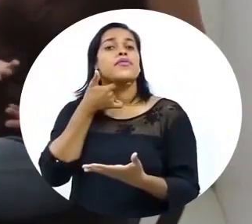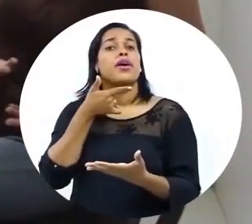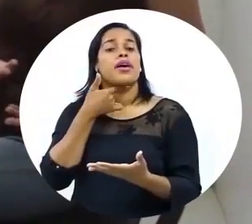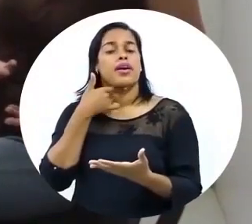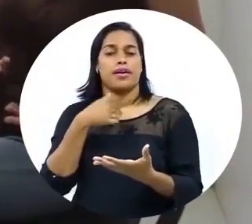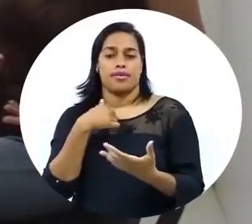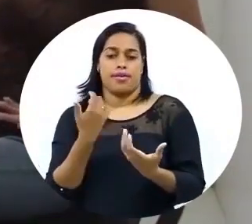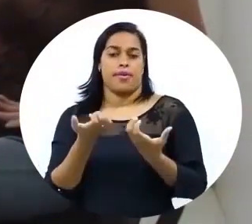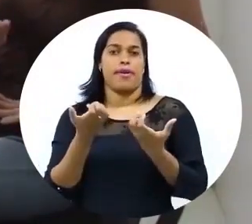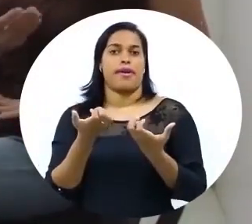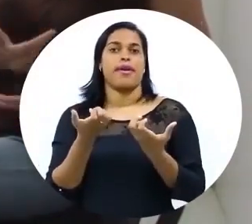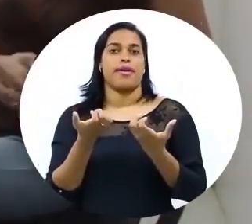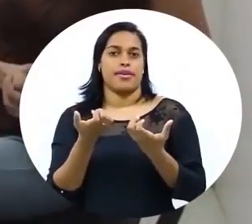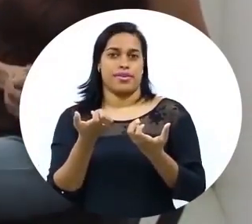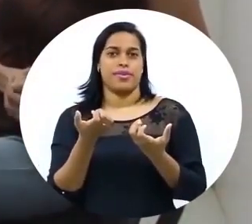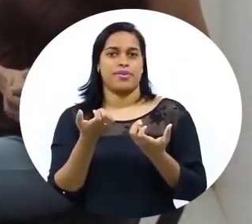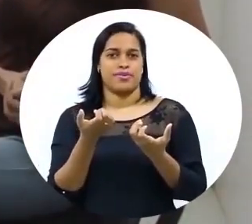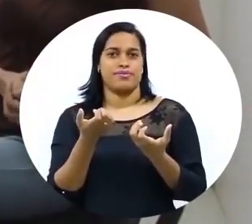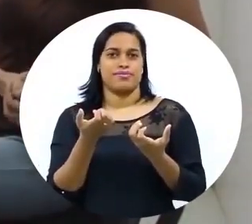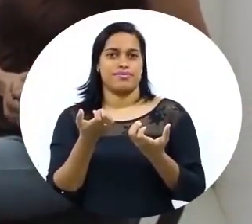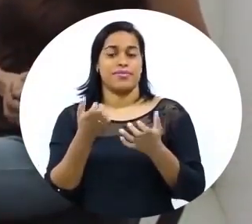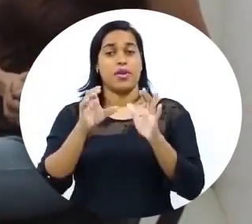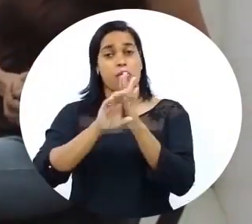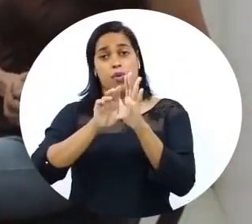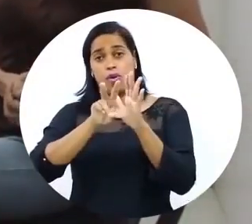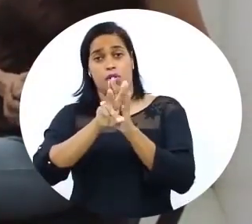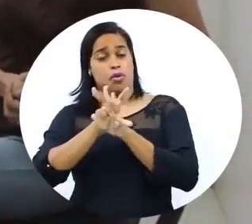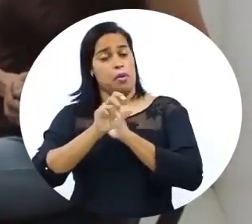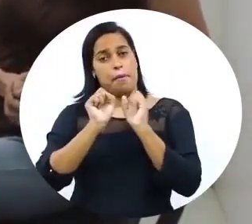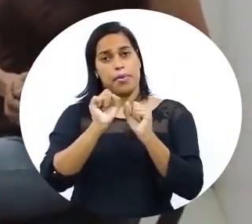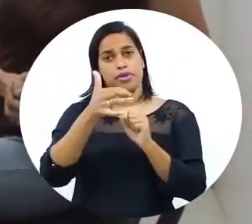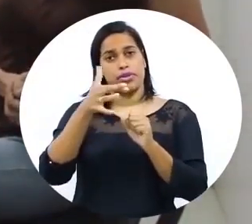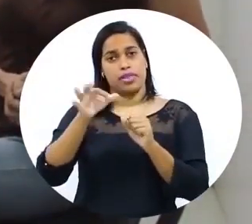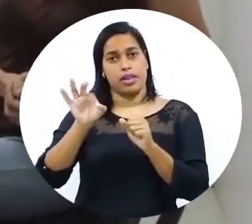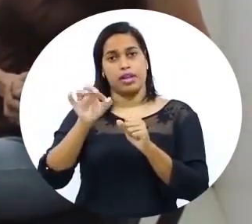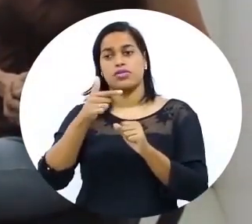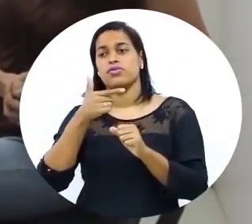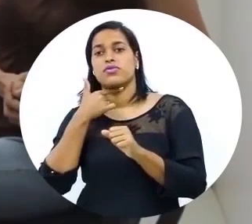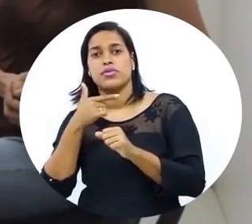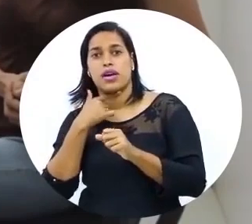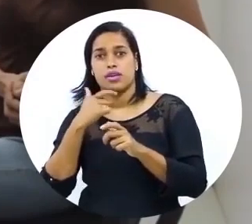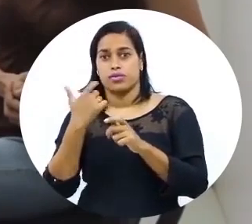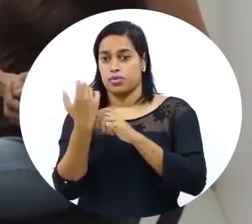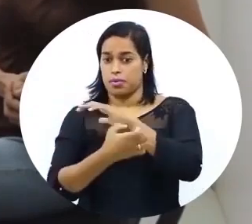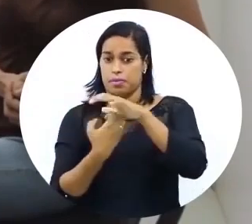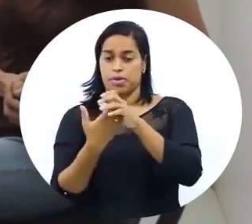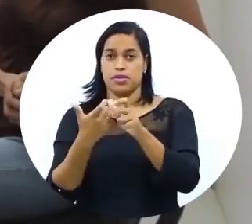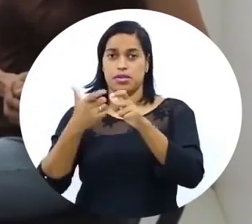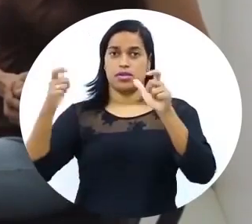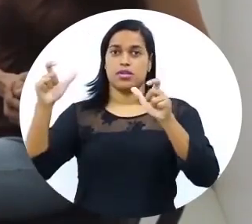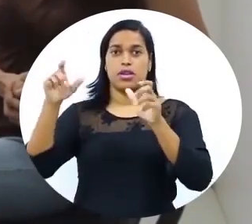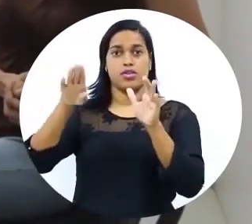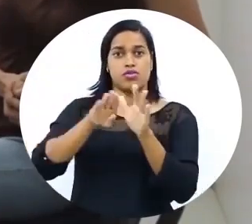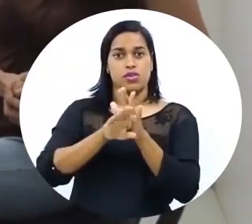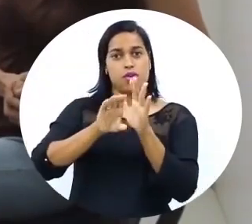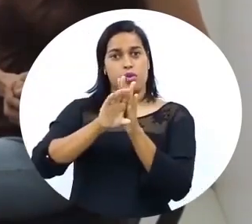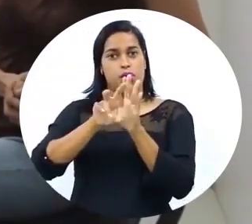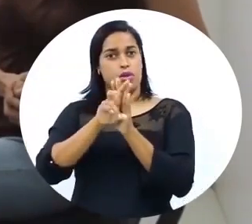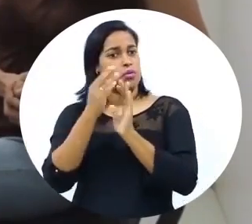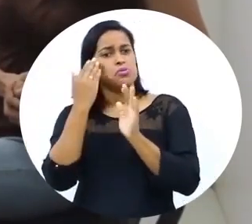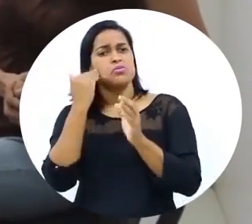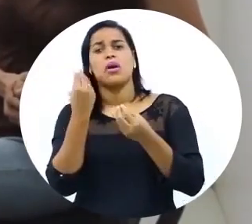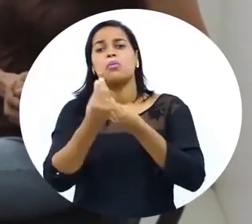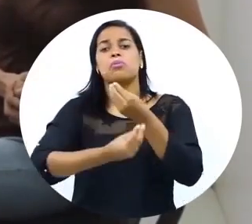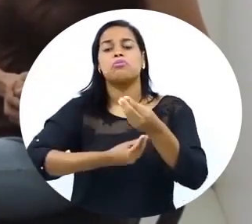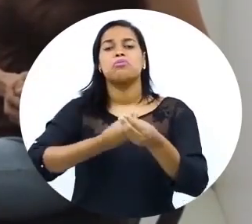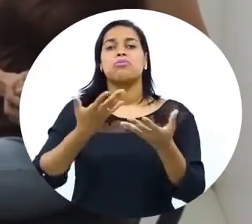se disponibilizando. Exato, porque a empresa pode disponibilizar 10 vagas ao mesmo tempo, se for uma empresa grande, e aí chega o currículo e você não sabe